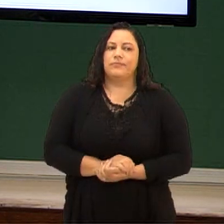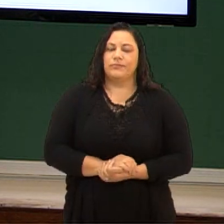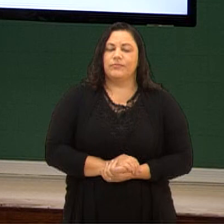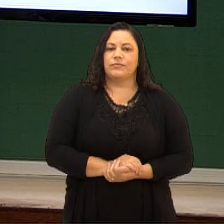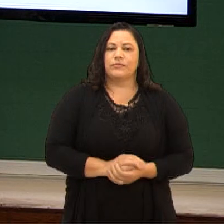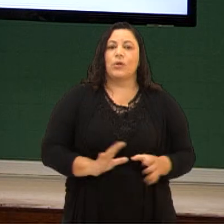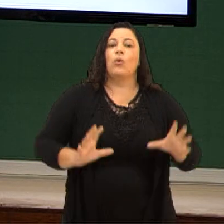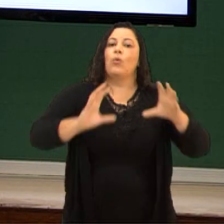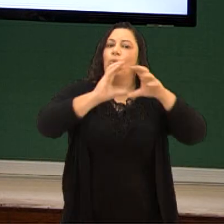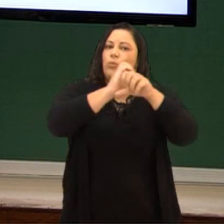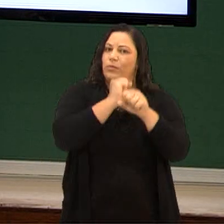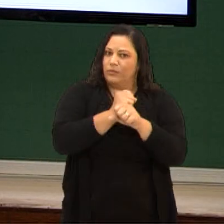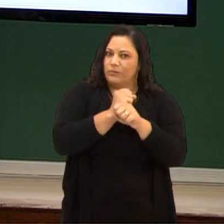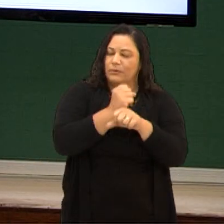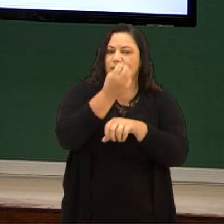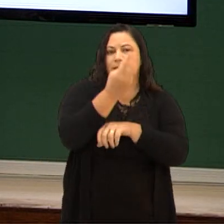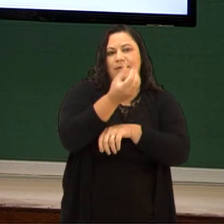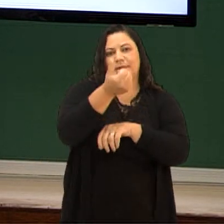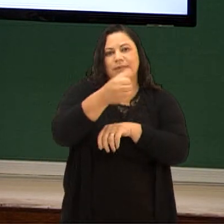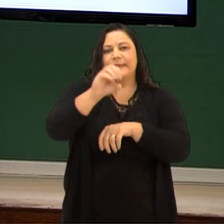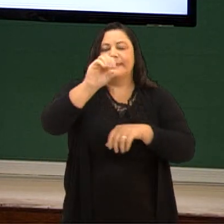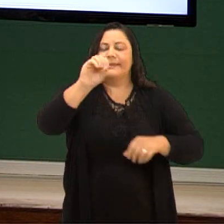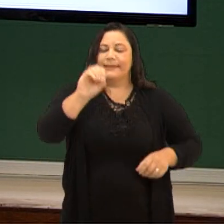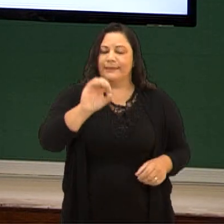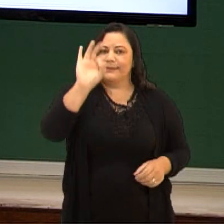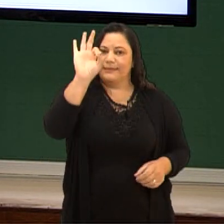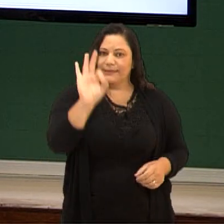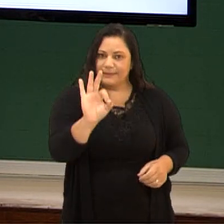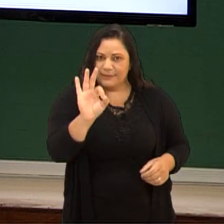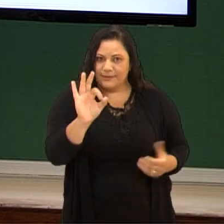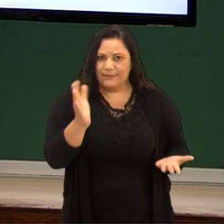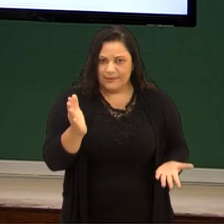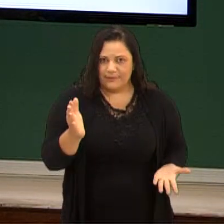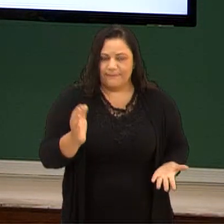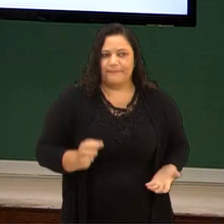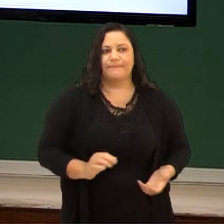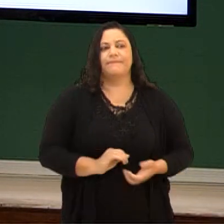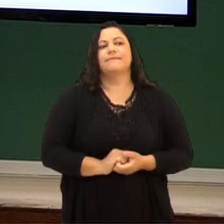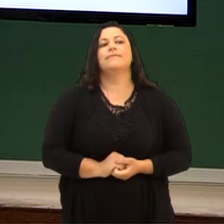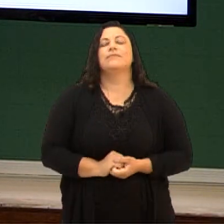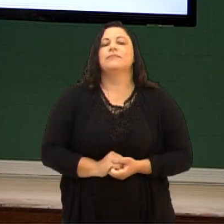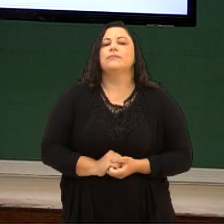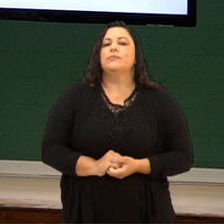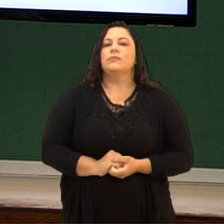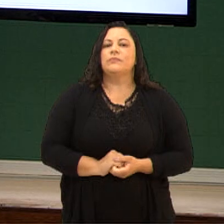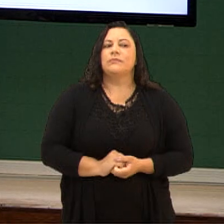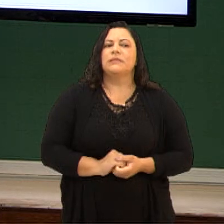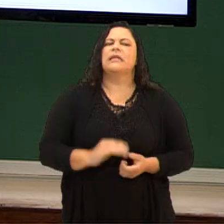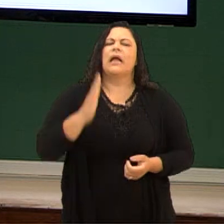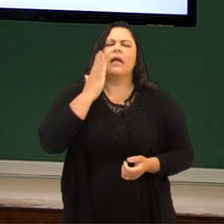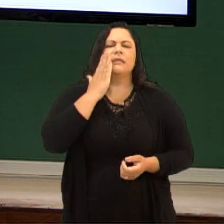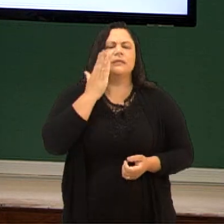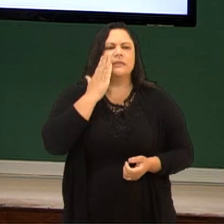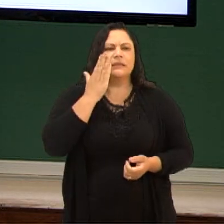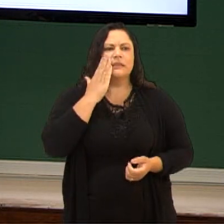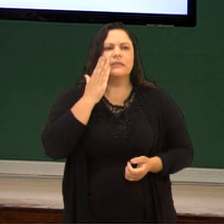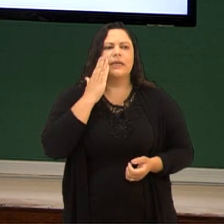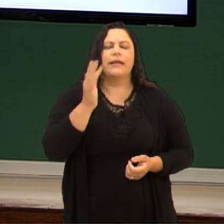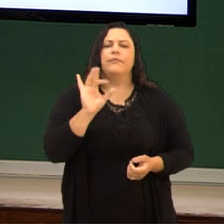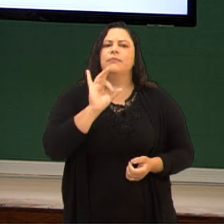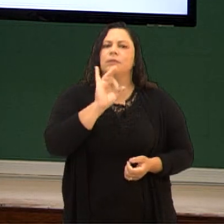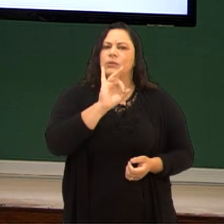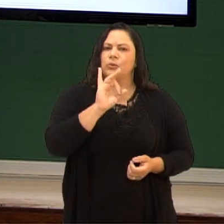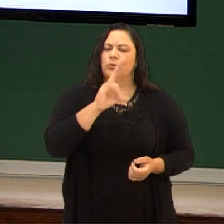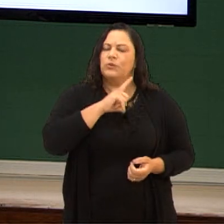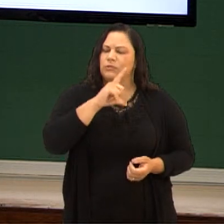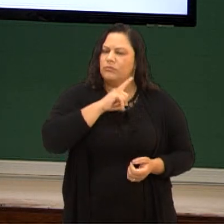esqueminha que a professora montou aqui. O total é 360 graus. A gente sabe que quando eu tenho uma